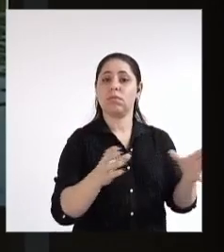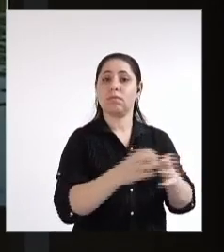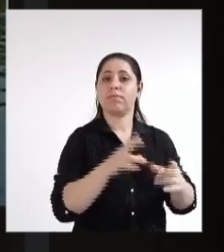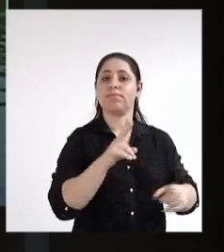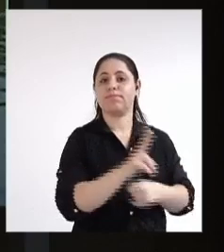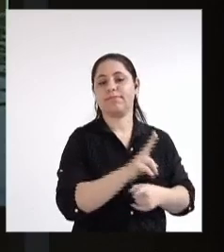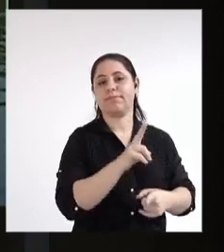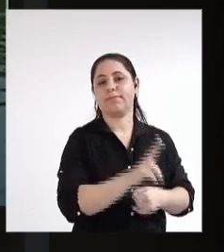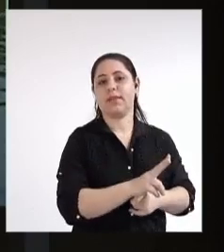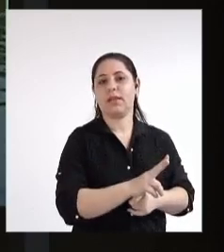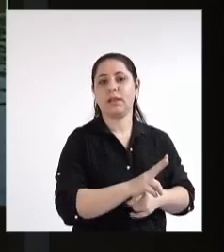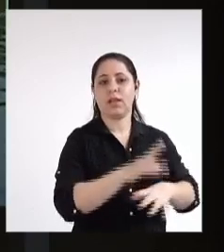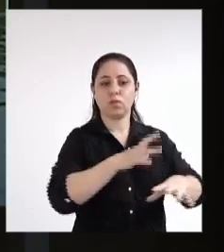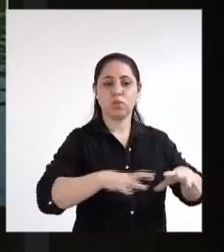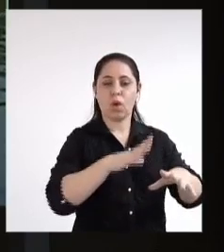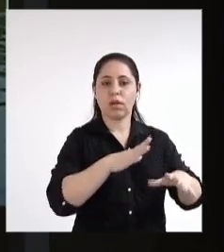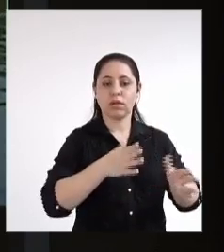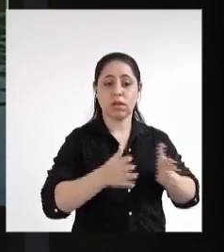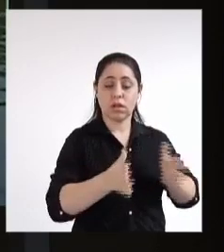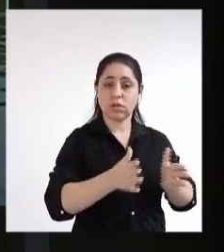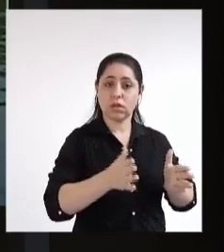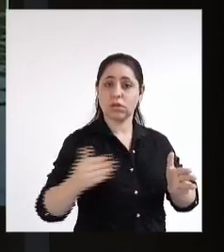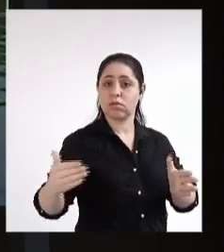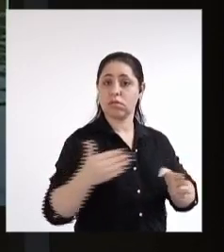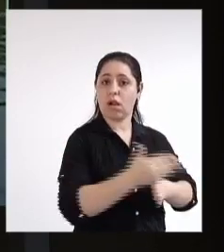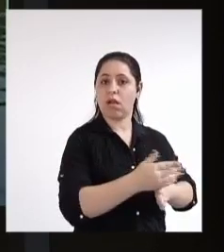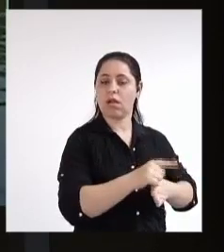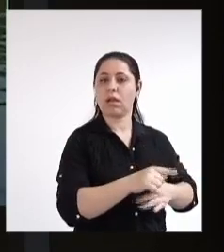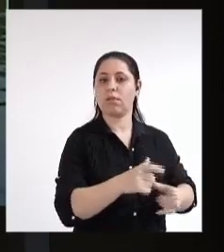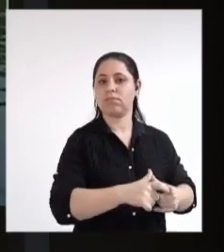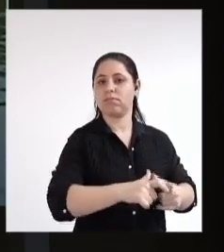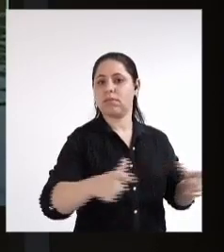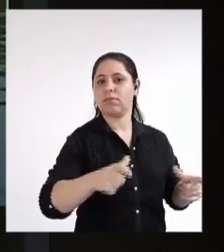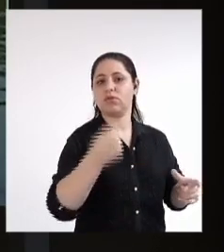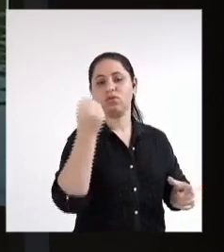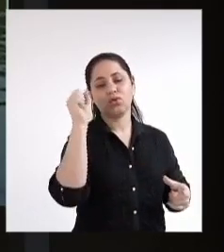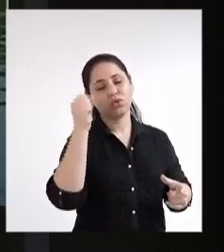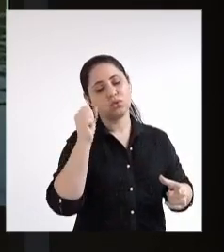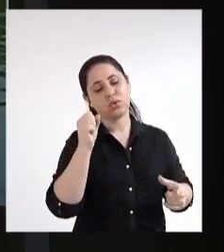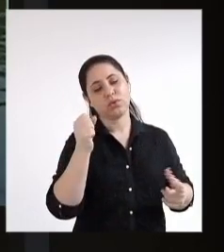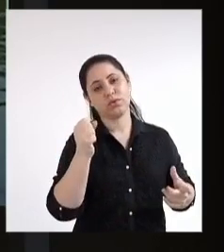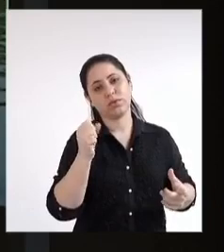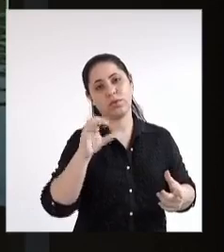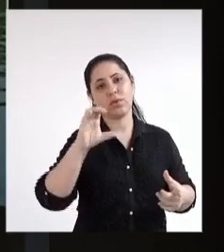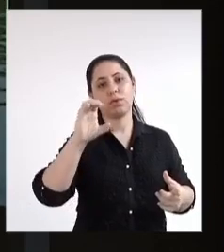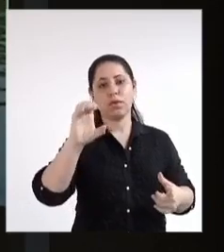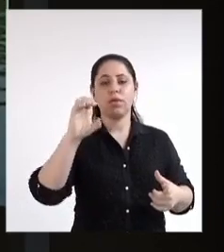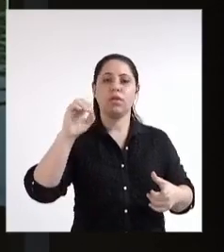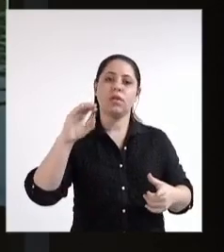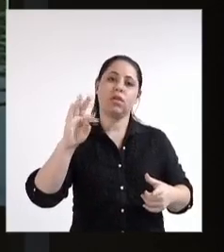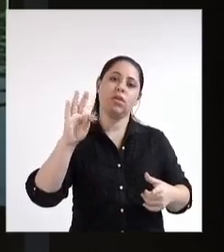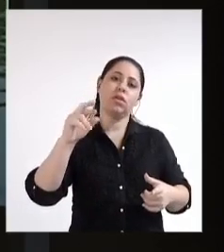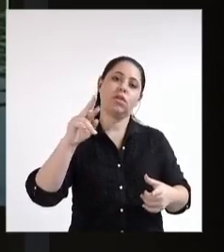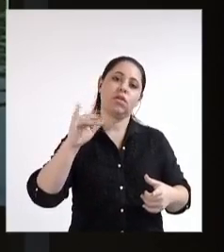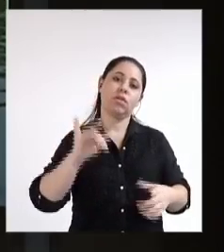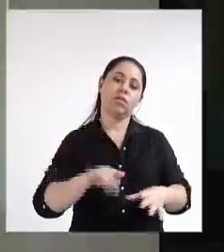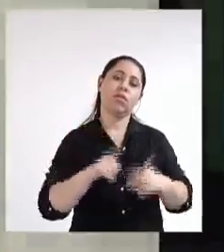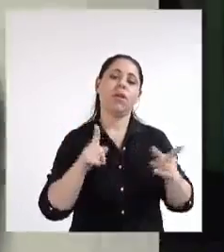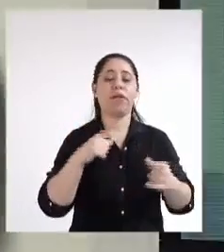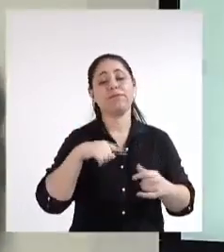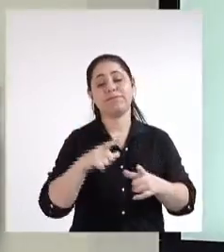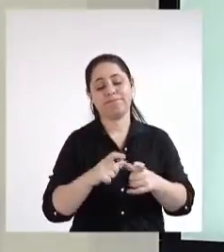com a parte que desse acesso à unidade de conservação e aí foi ampliado para 18 hectares o sp o que